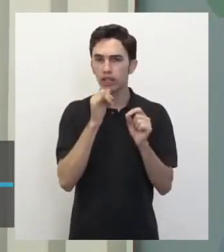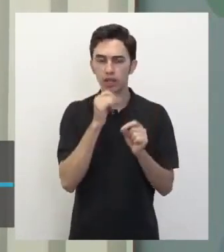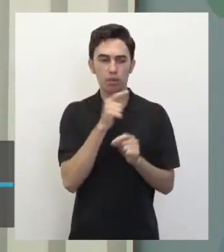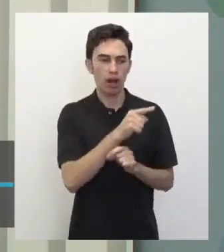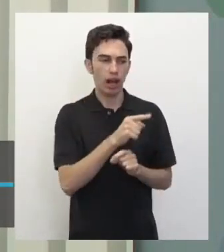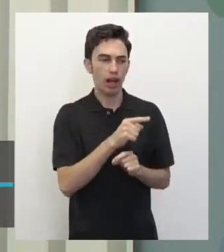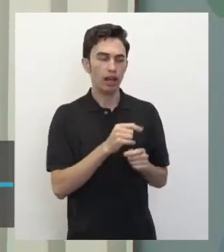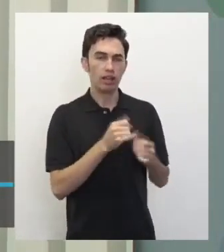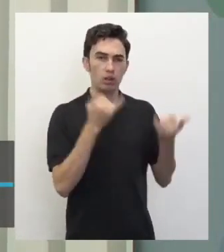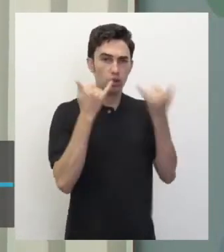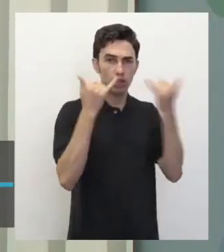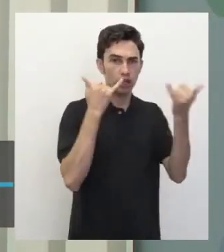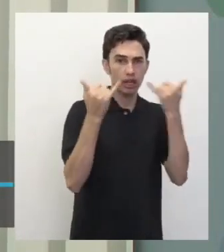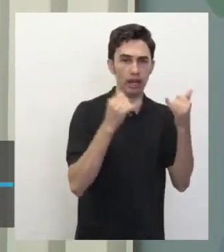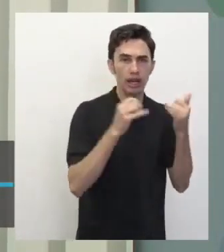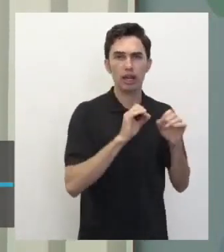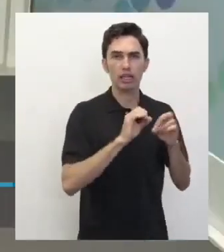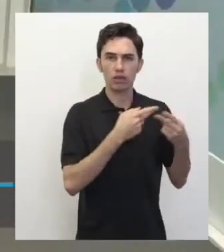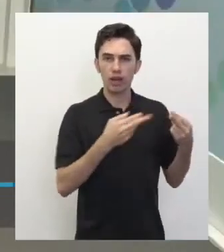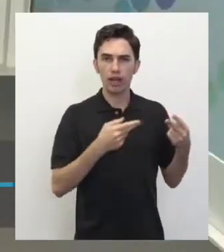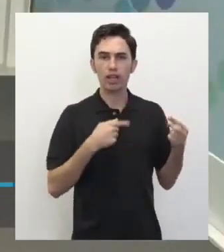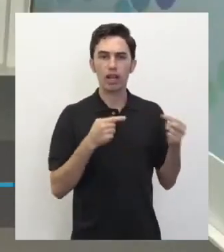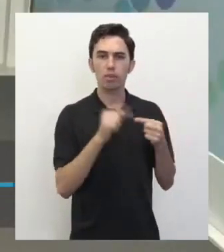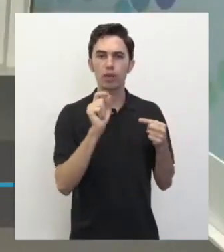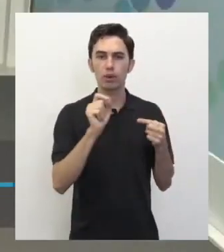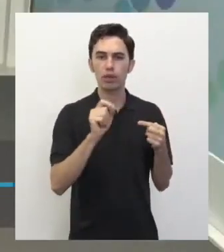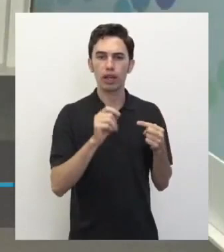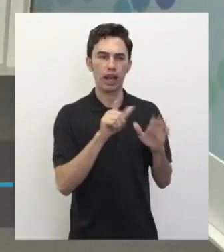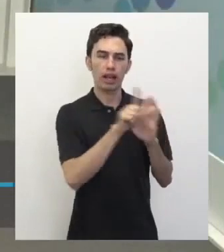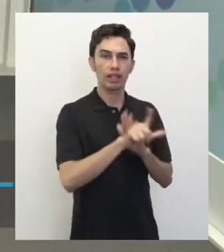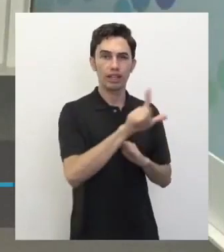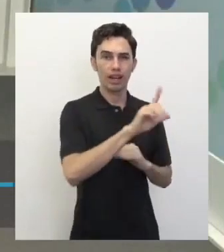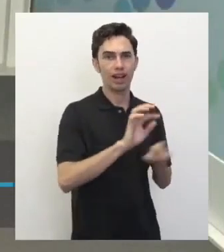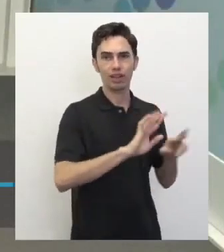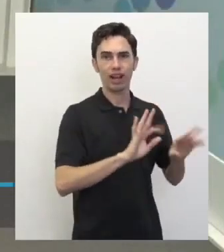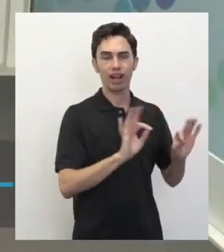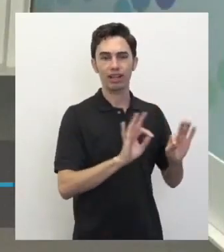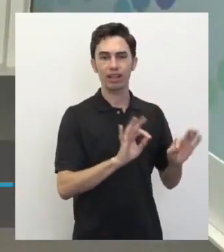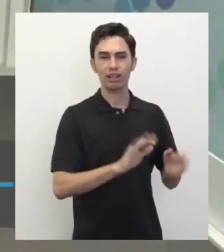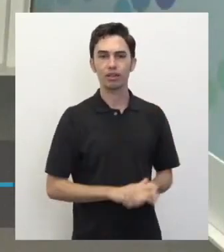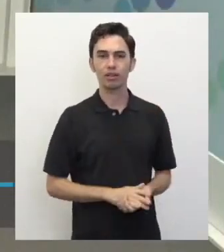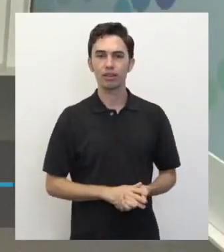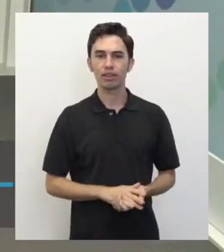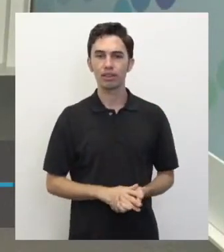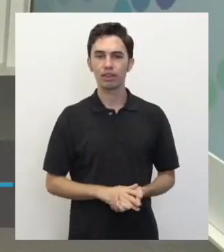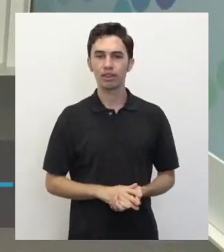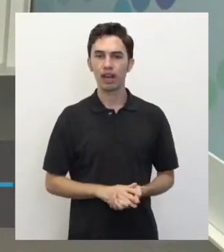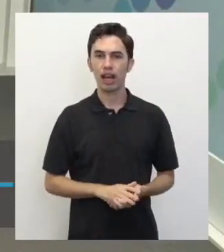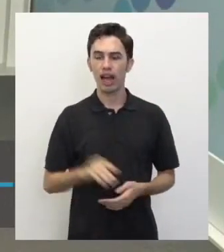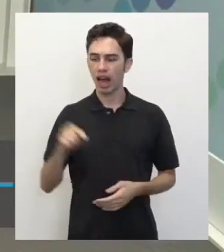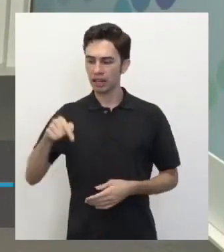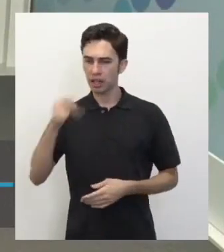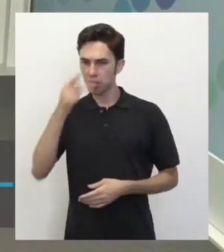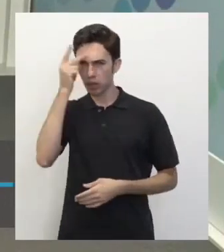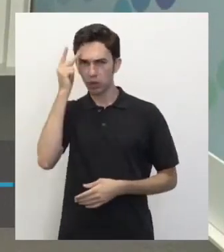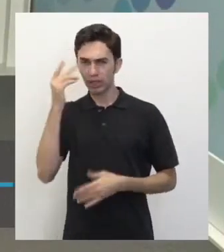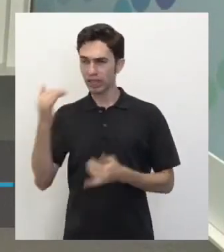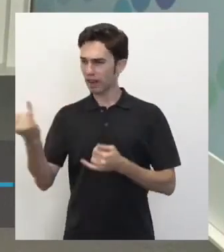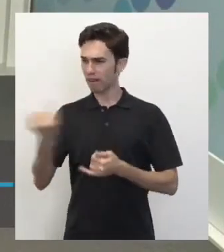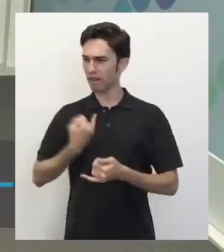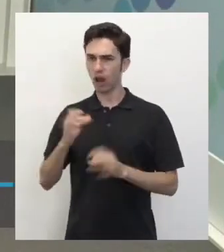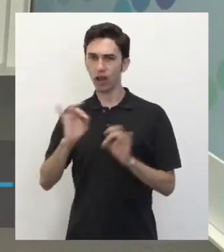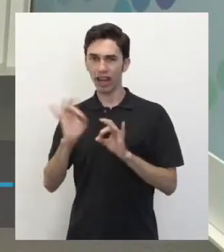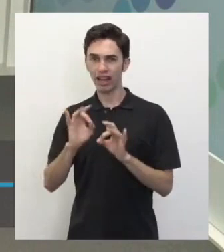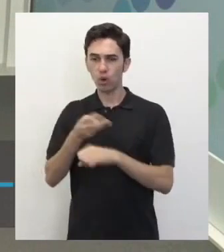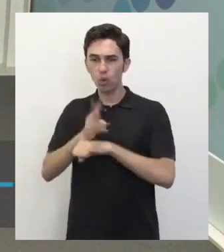estamos falando do não literário por enquanto, né? Notícia. Posso te cortar que claro. Eu só lembrei, ninguém falou WhatsApp aqui, né? O WhatsApp, sim. Eu não achei ninguém falando WhatsApp. Então, vamos falar